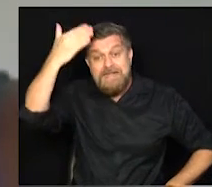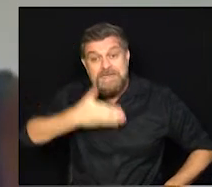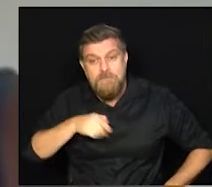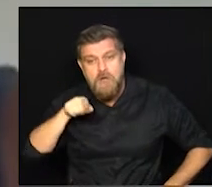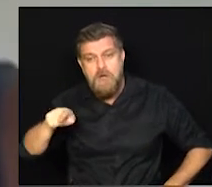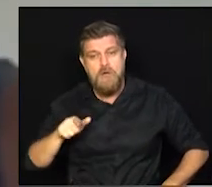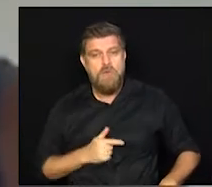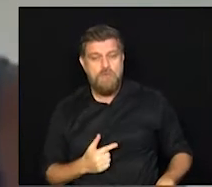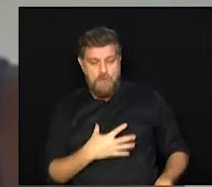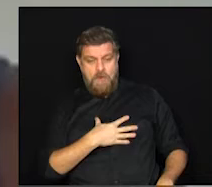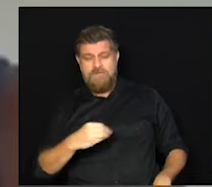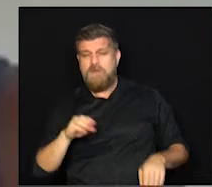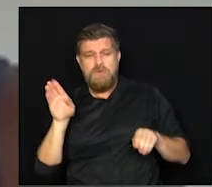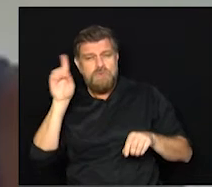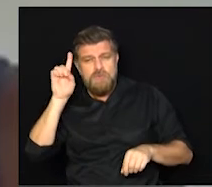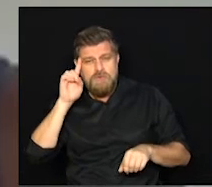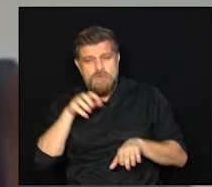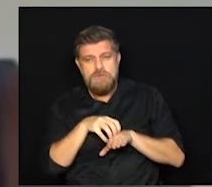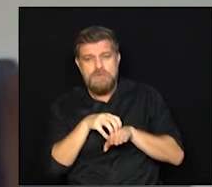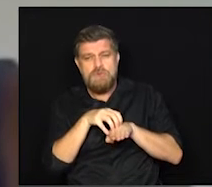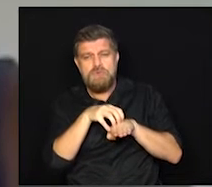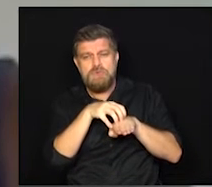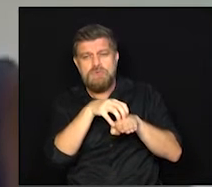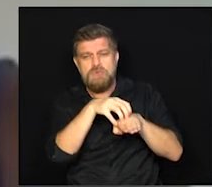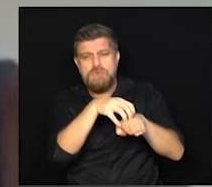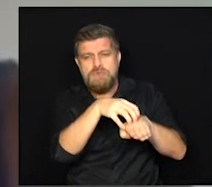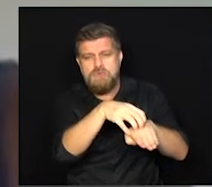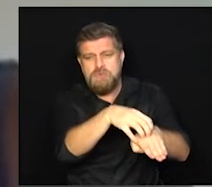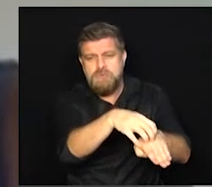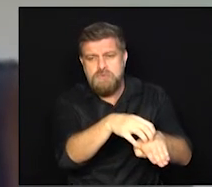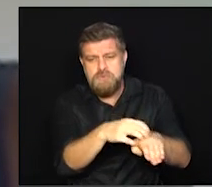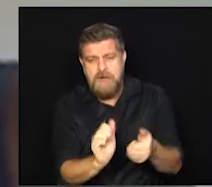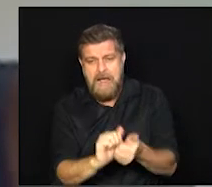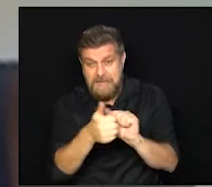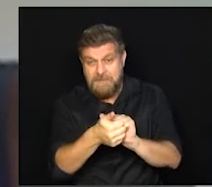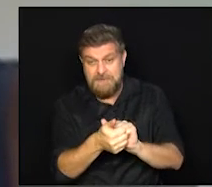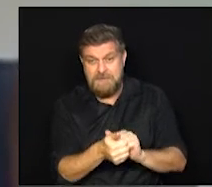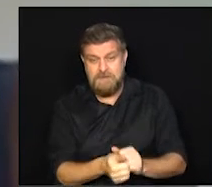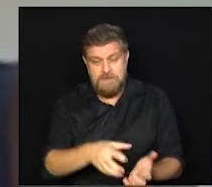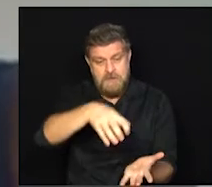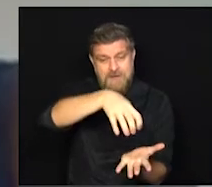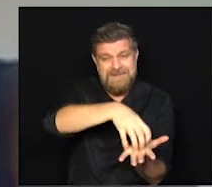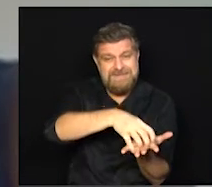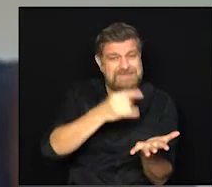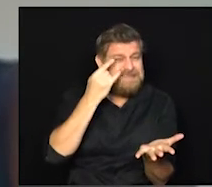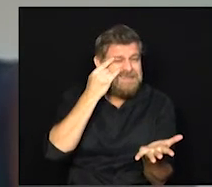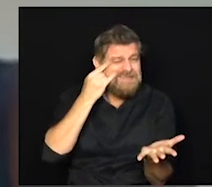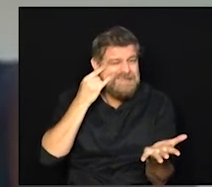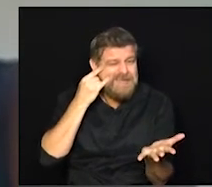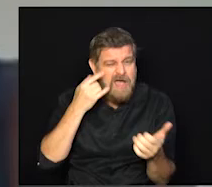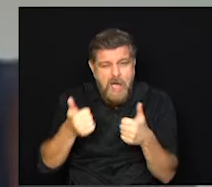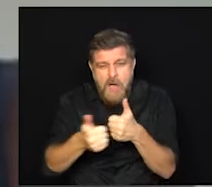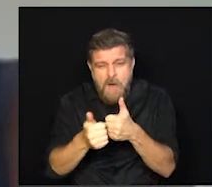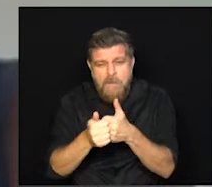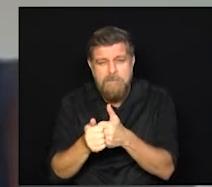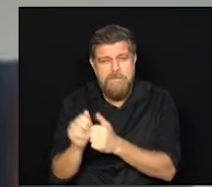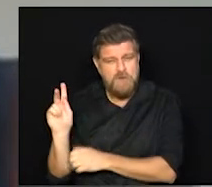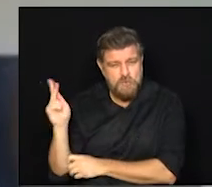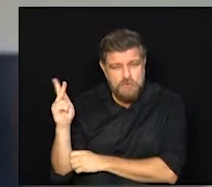esse transporte, né, ali para a síndrome de Down, ali perto do